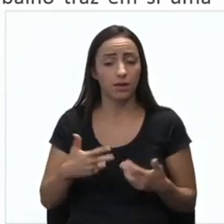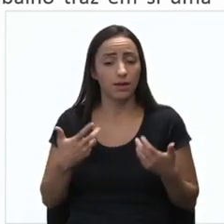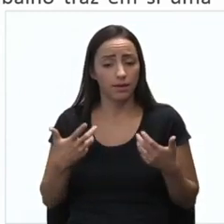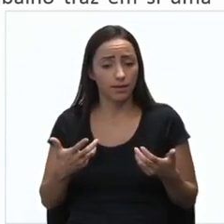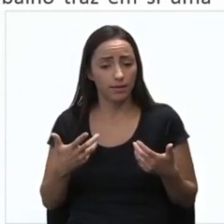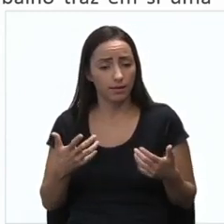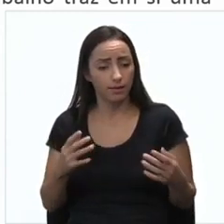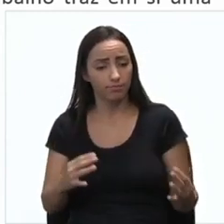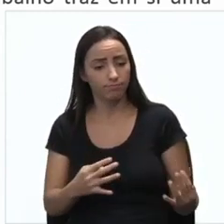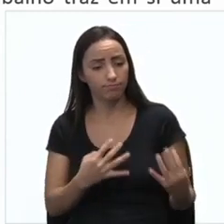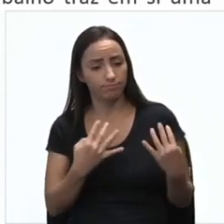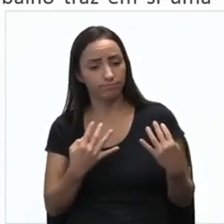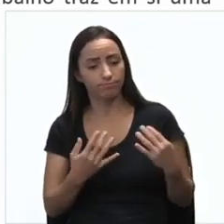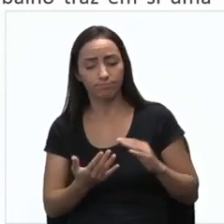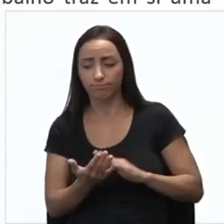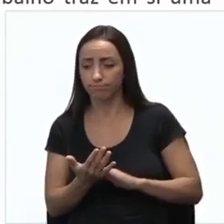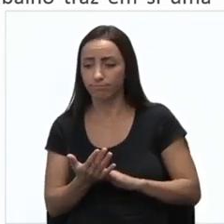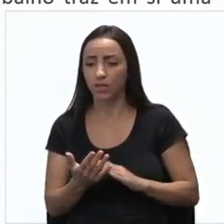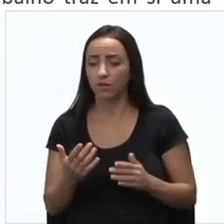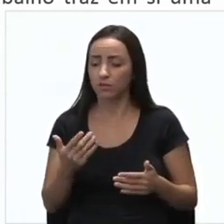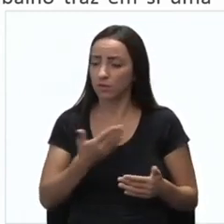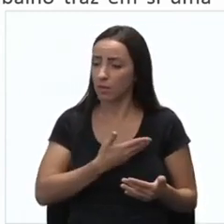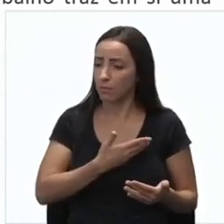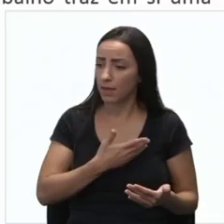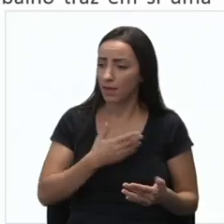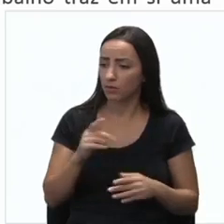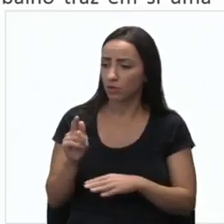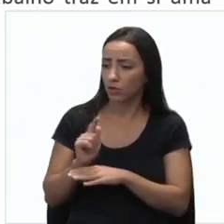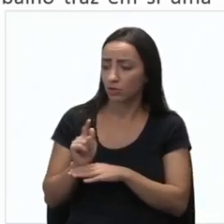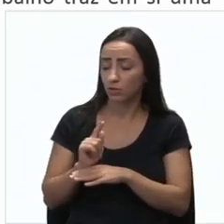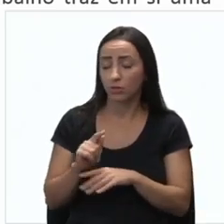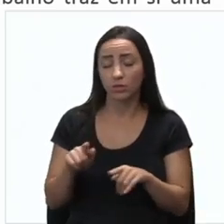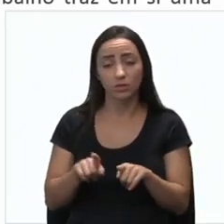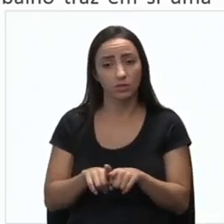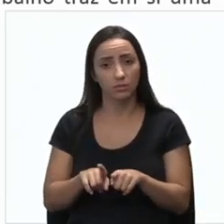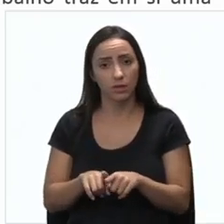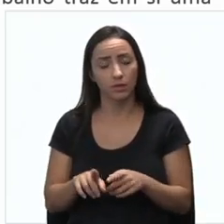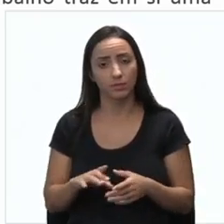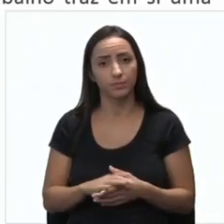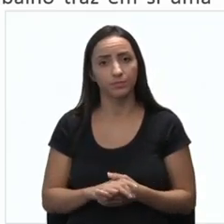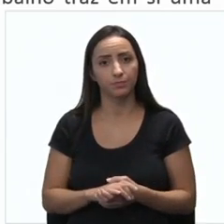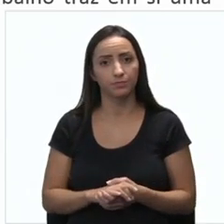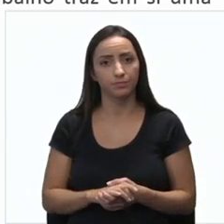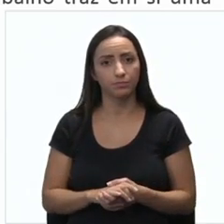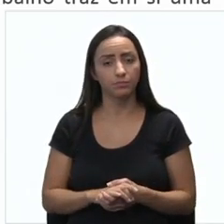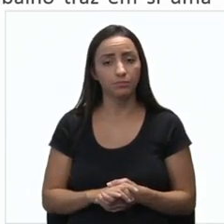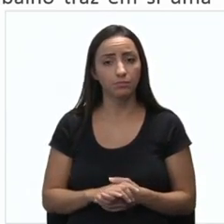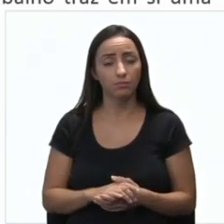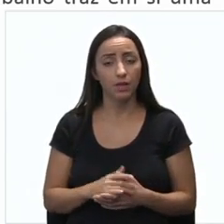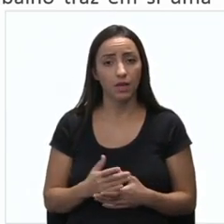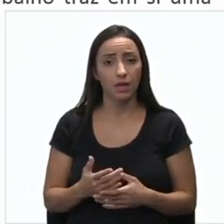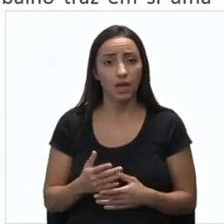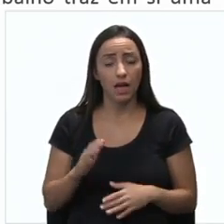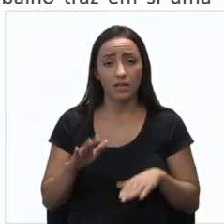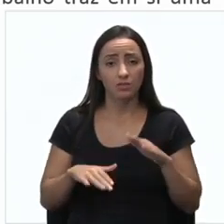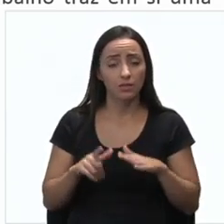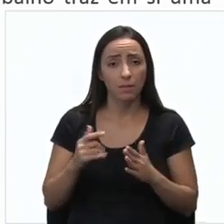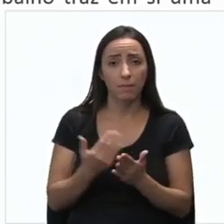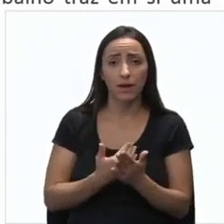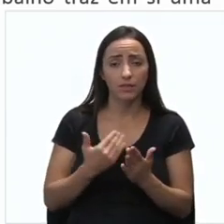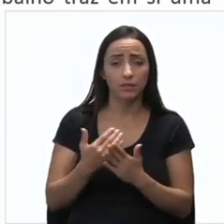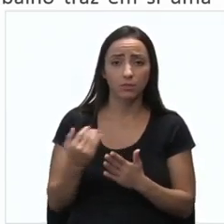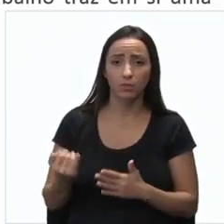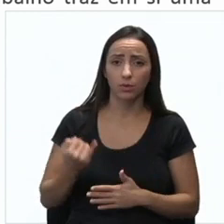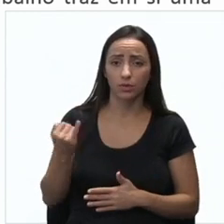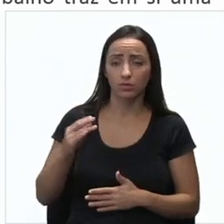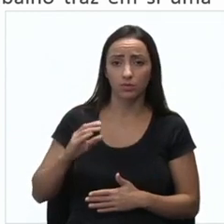ser reconhecido pelos colegas, pelos gestores, mais até do que o próprio salário. Então, assim, o sofrimento,